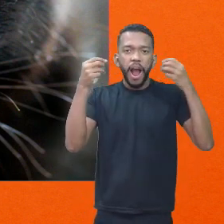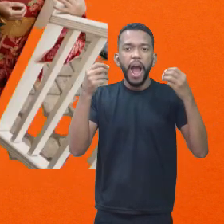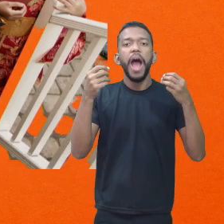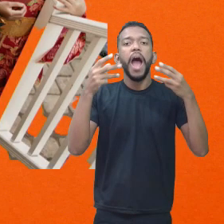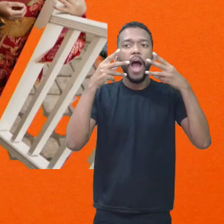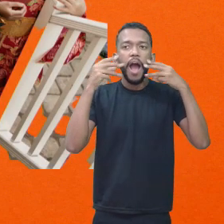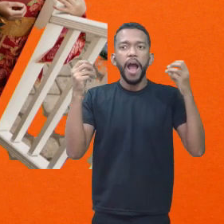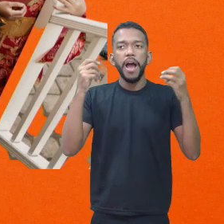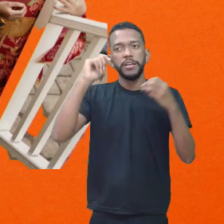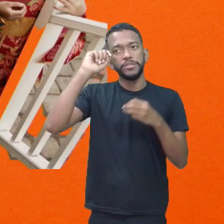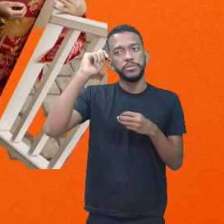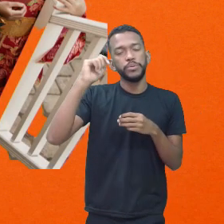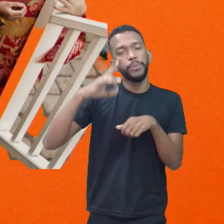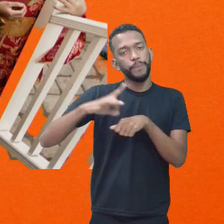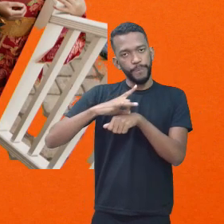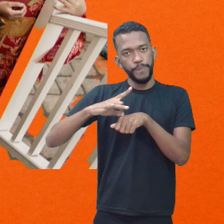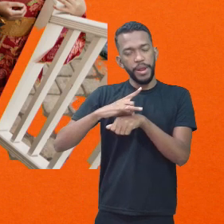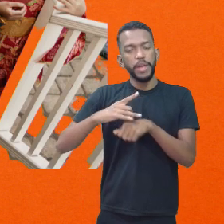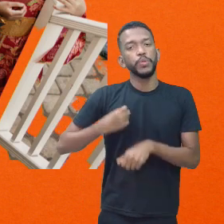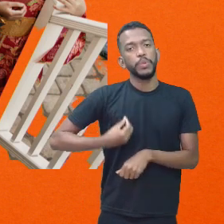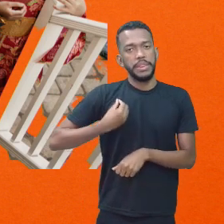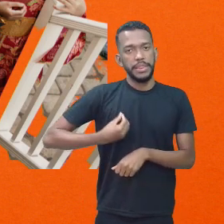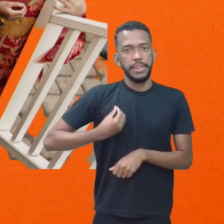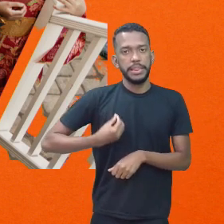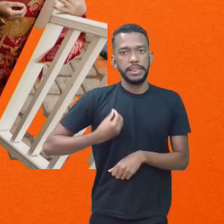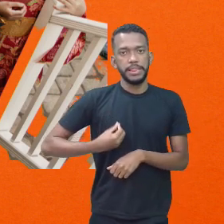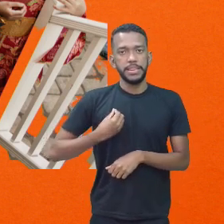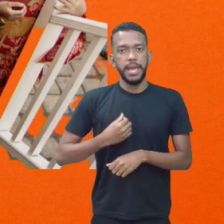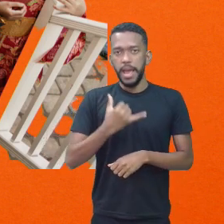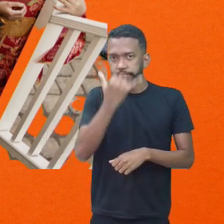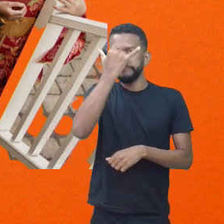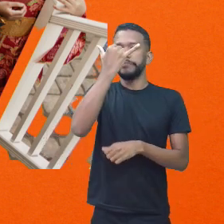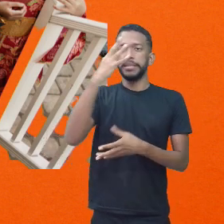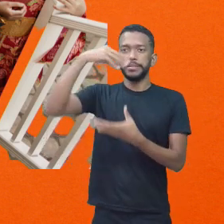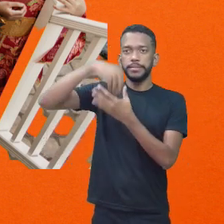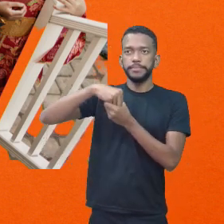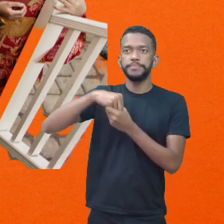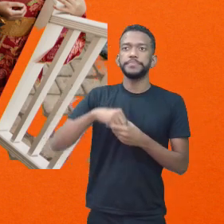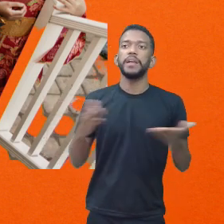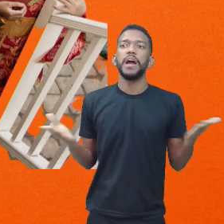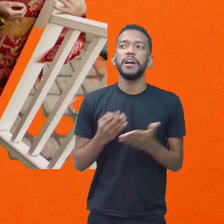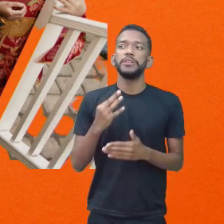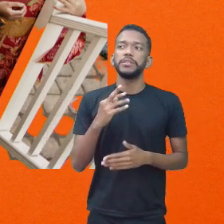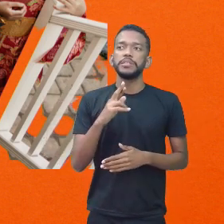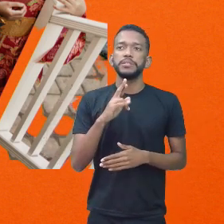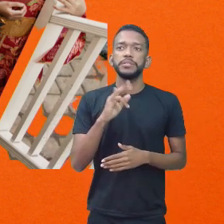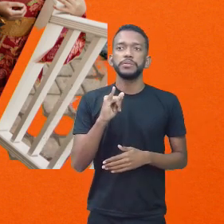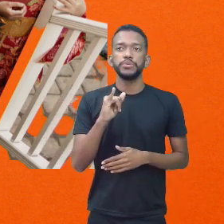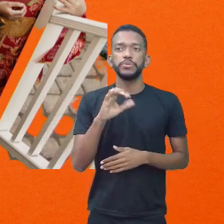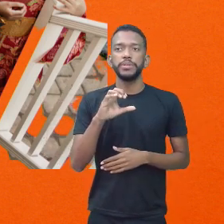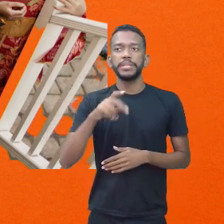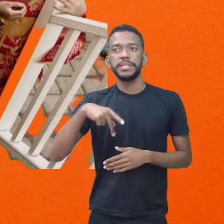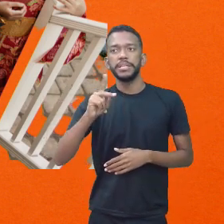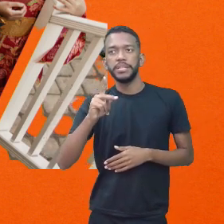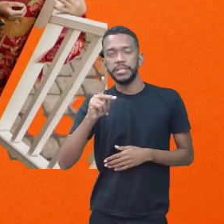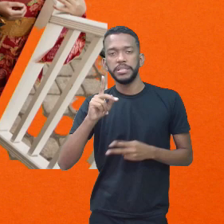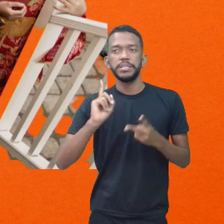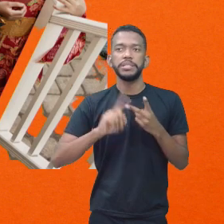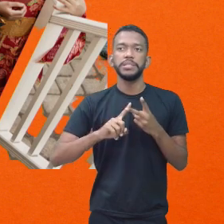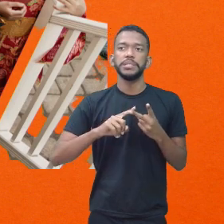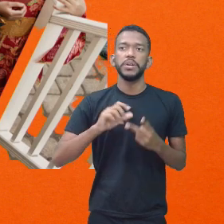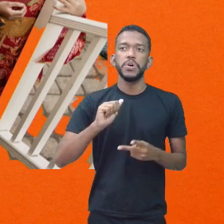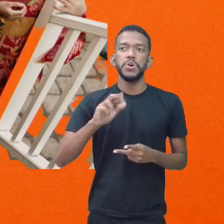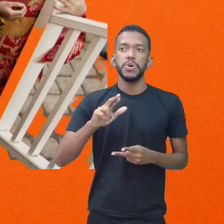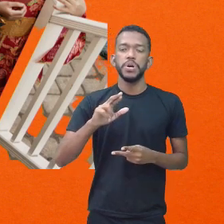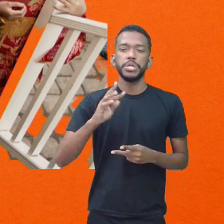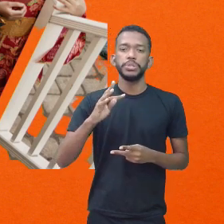dá azar, e por aí vai. Então, de novo, trick ou treat. Trick ou treat,